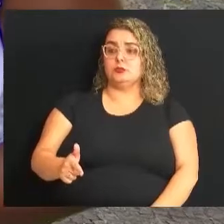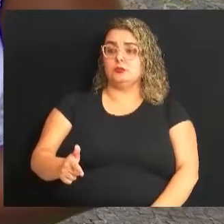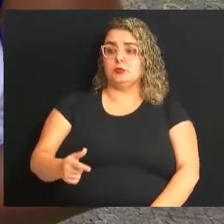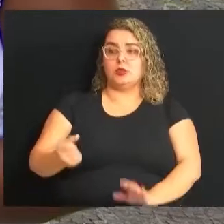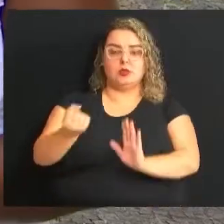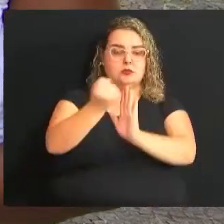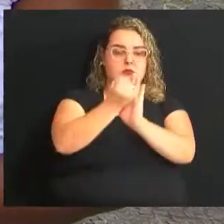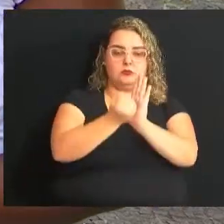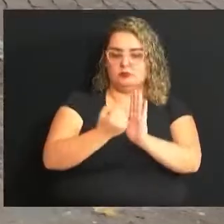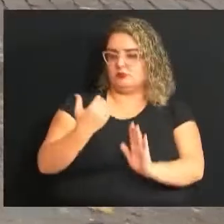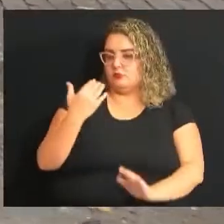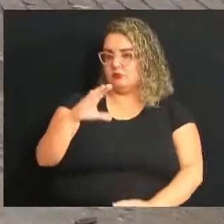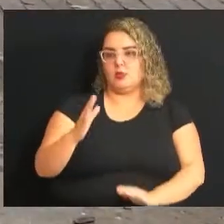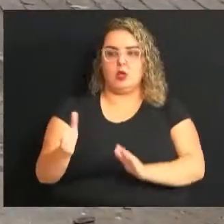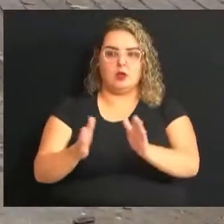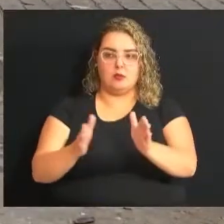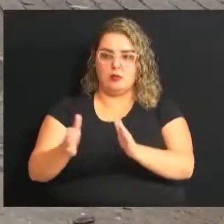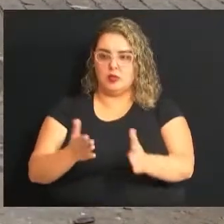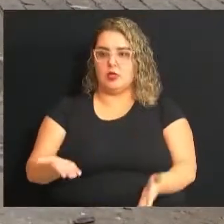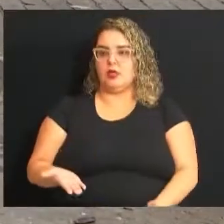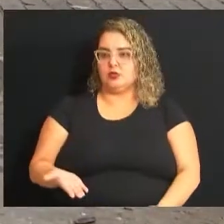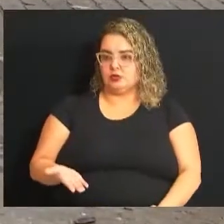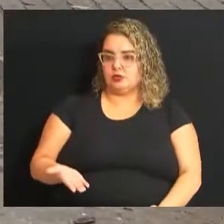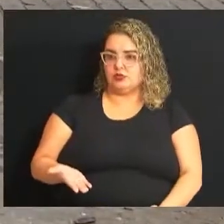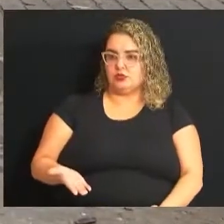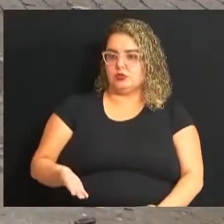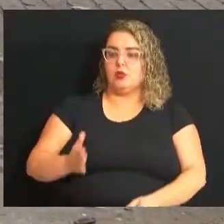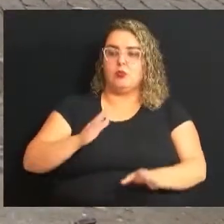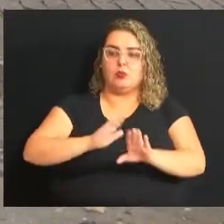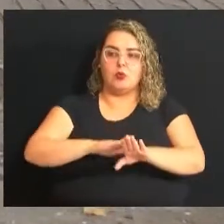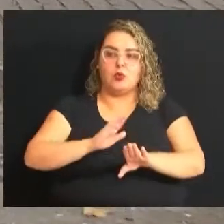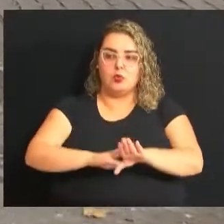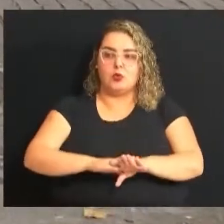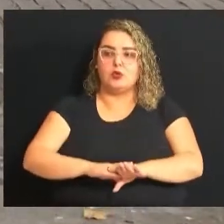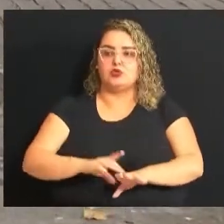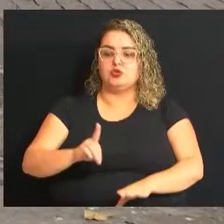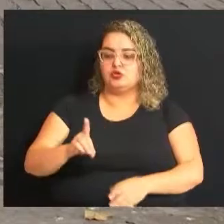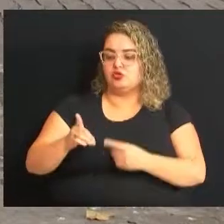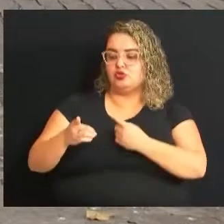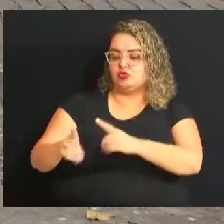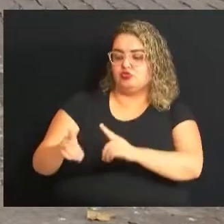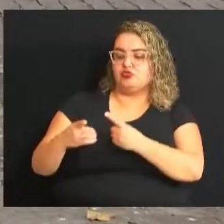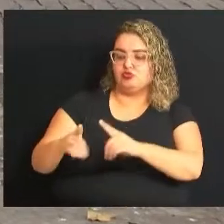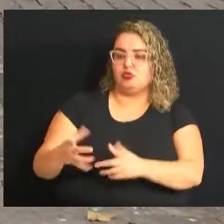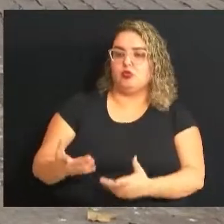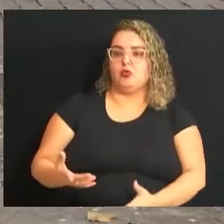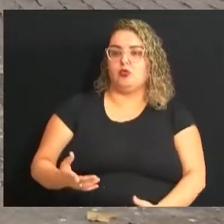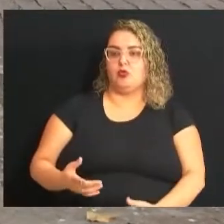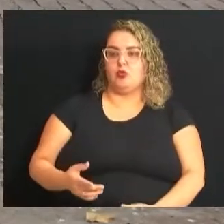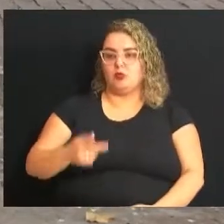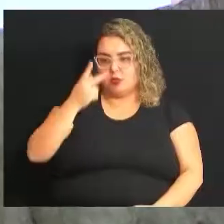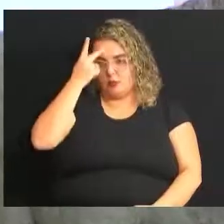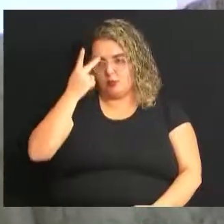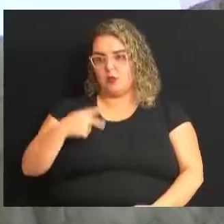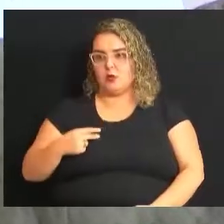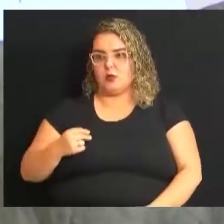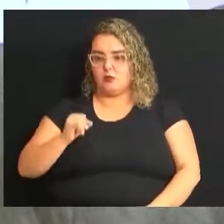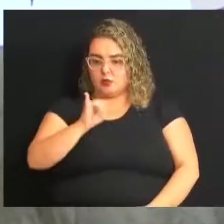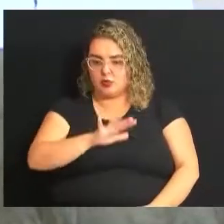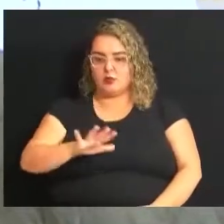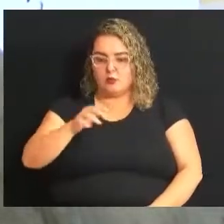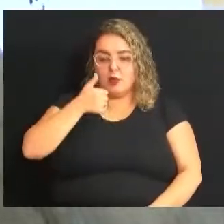sejam postos em determinados momentos como ato de doutrinação, como a própria imagem da Mãe Preta, que é uma mãe